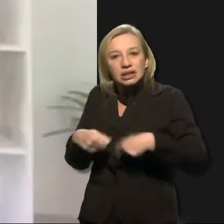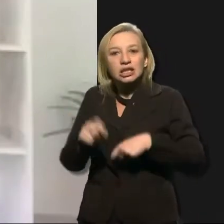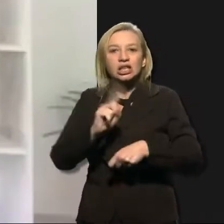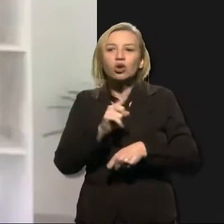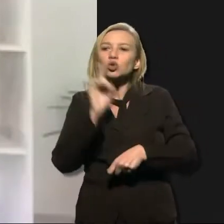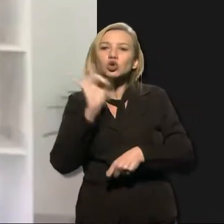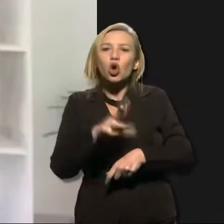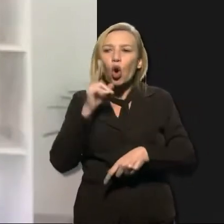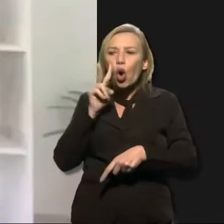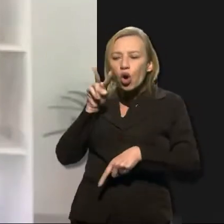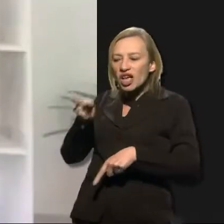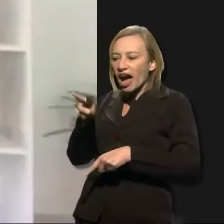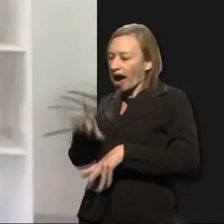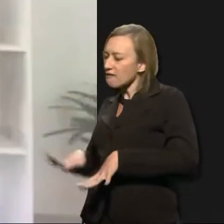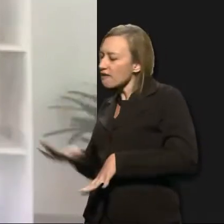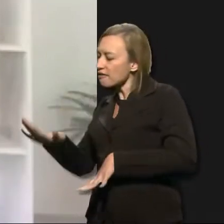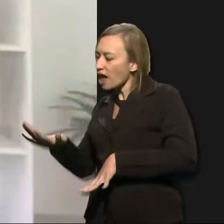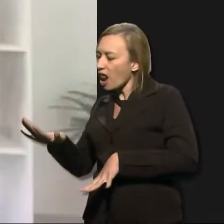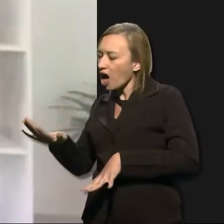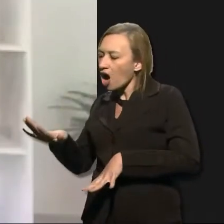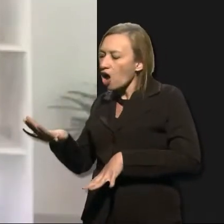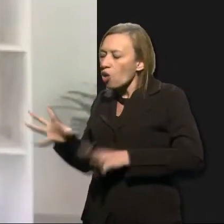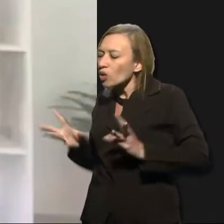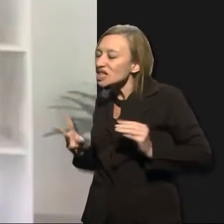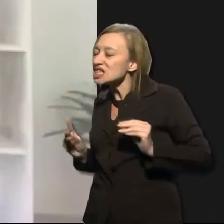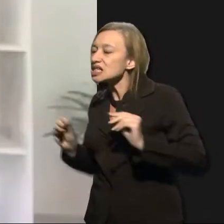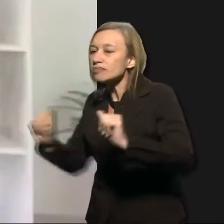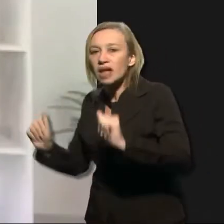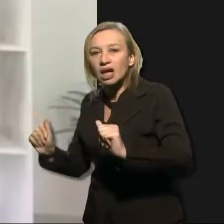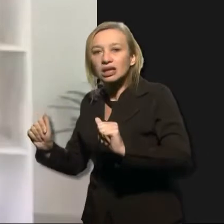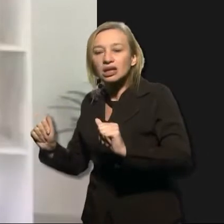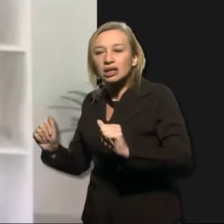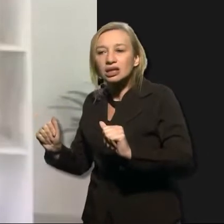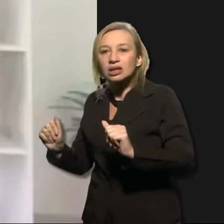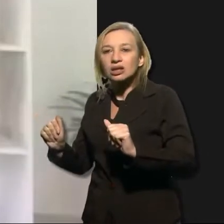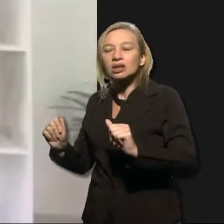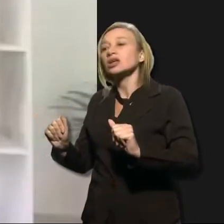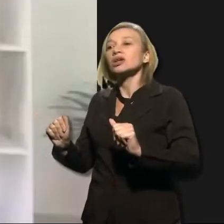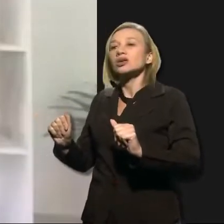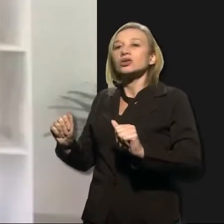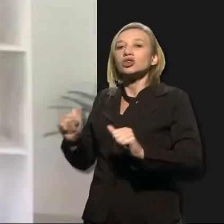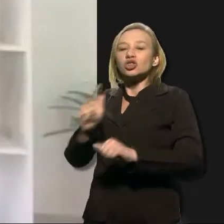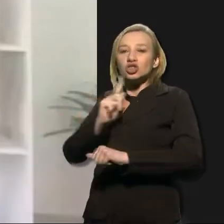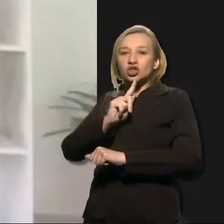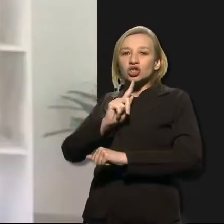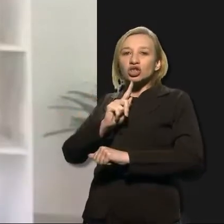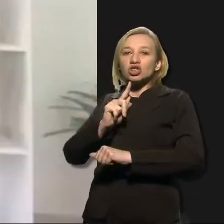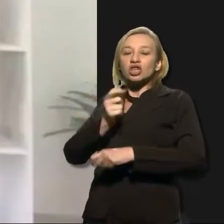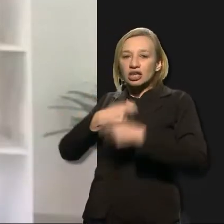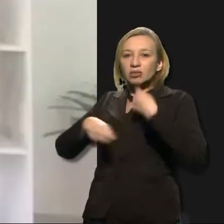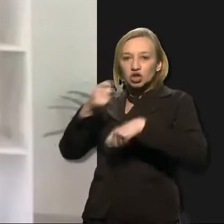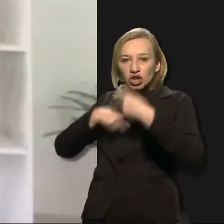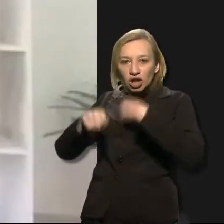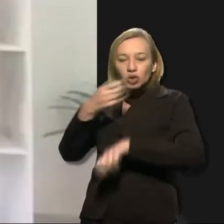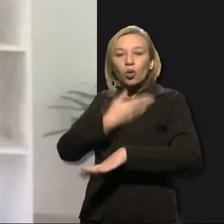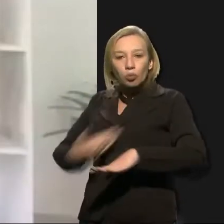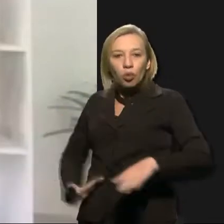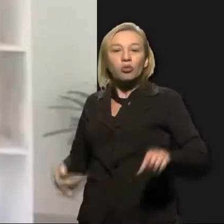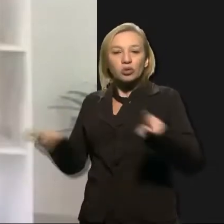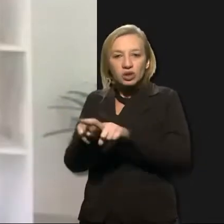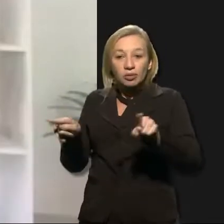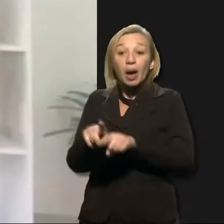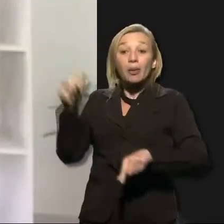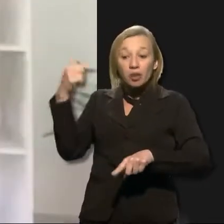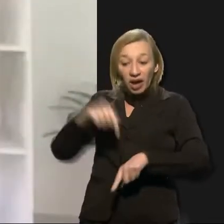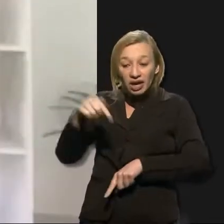gente precisa não só olhar a favela com uma sensibilidade de gestor público também, né? Porque aqui